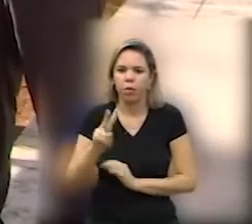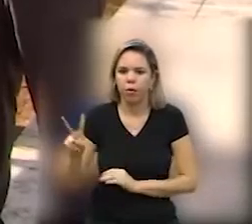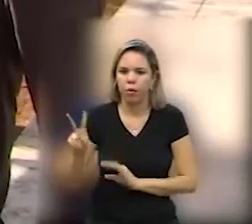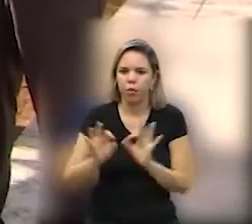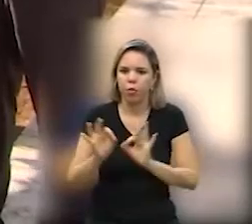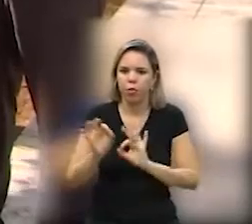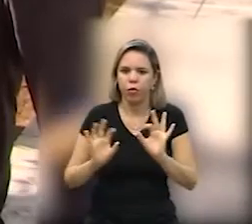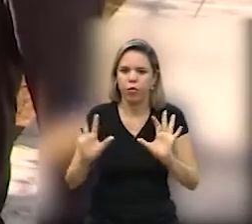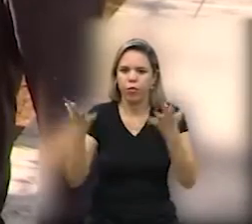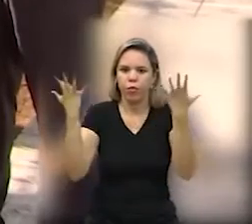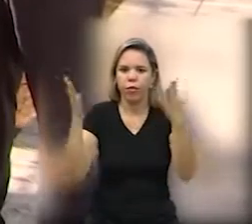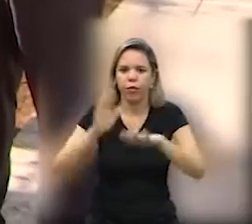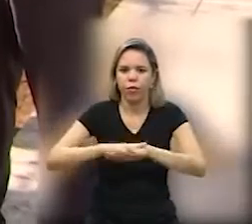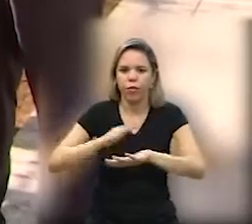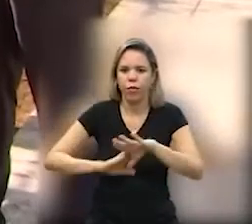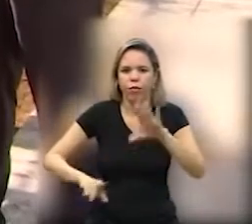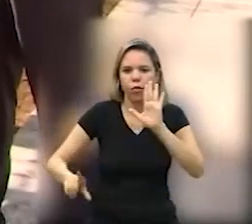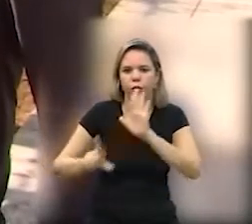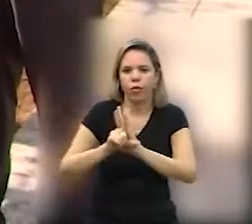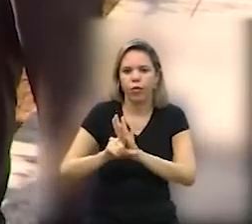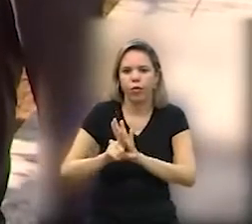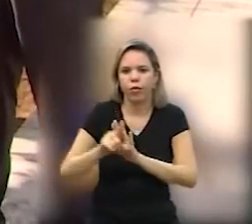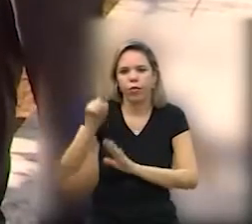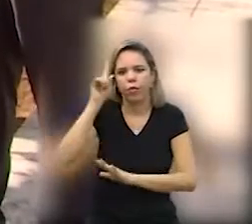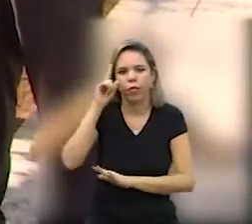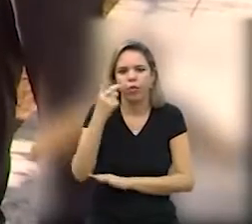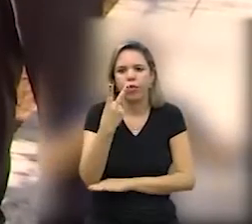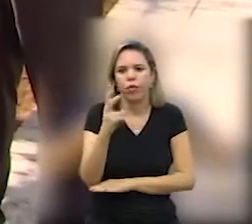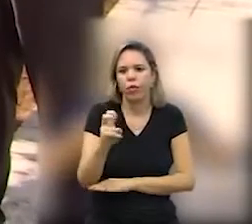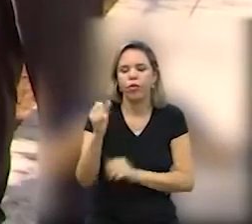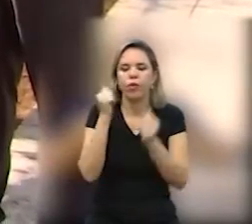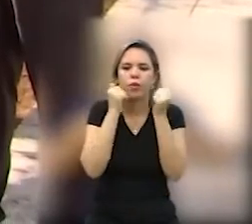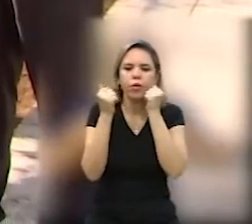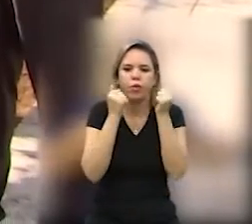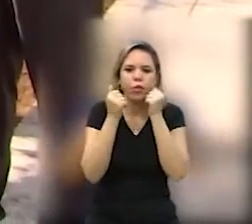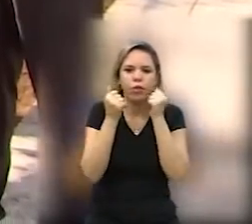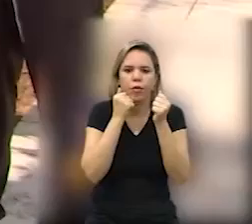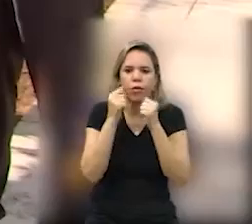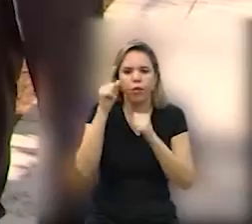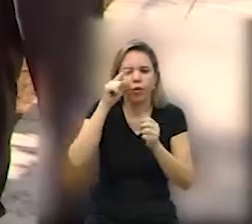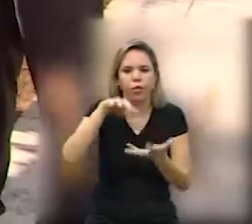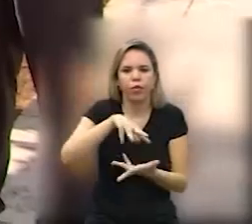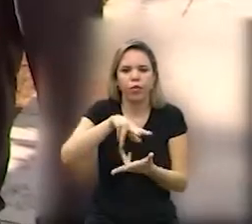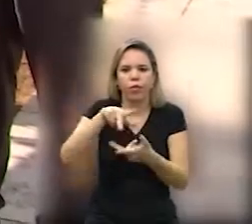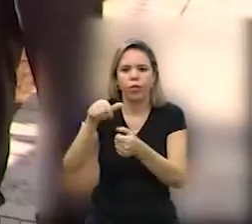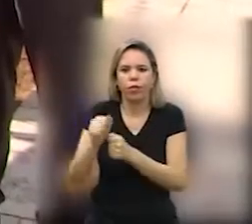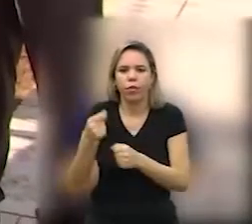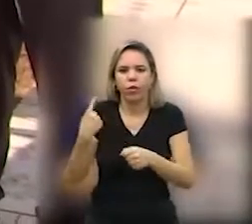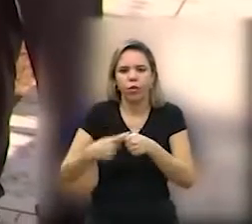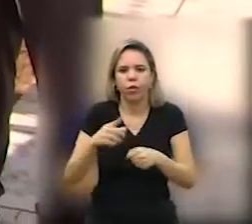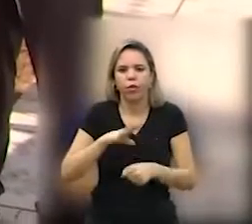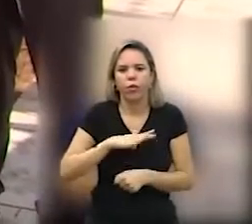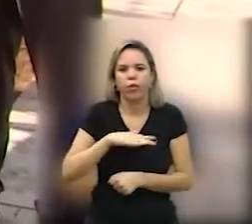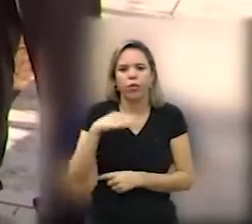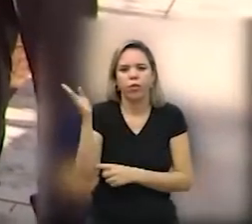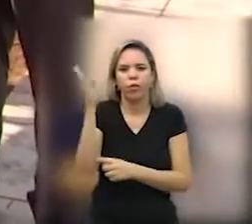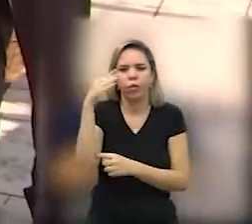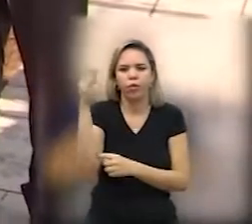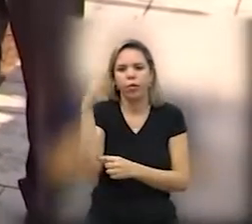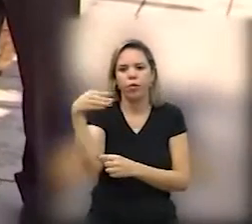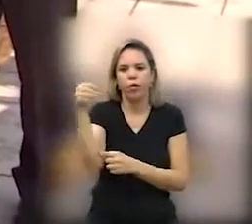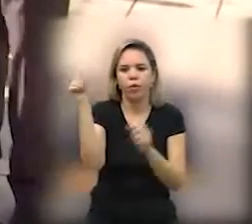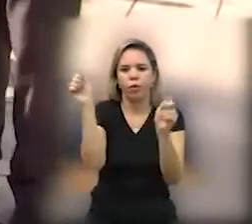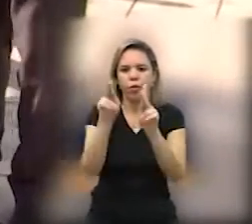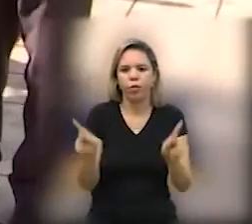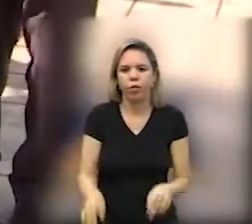é o organizador do evento e autor da lei que estipula o dia 25 de julho como Dia Mundial e Municipal da Bandeira